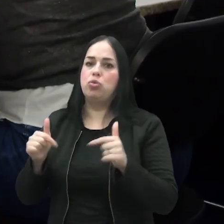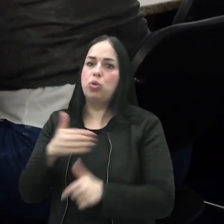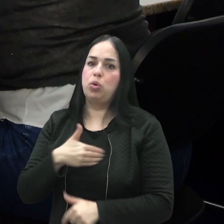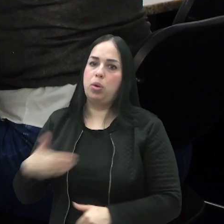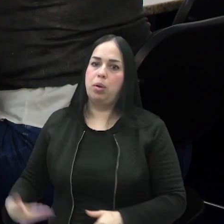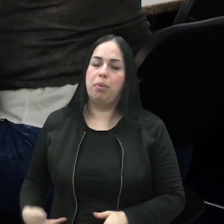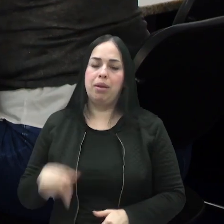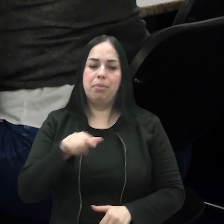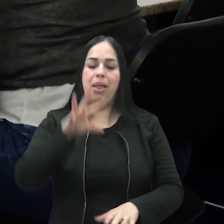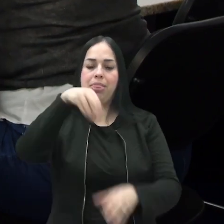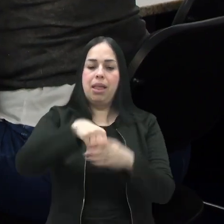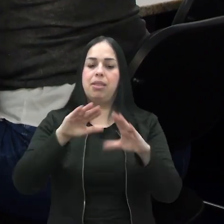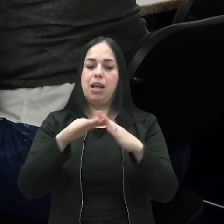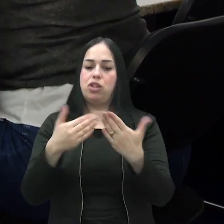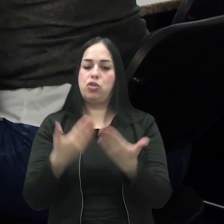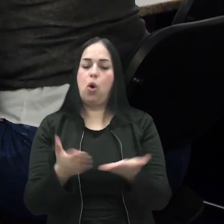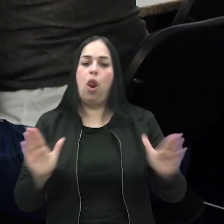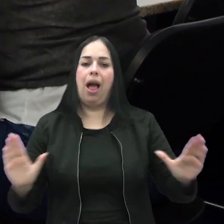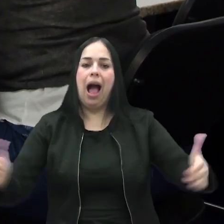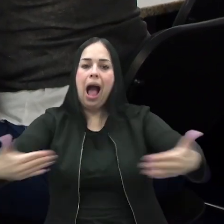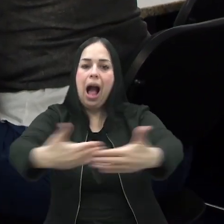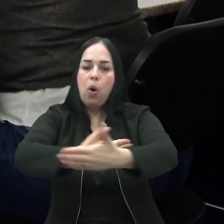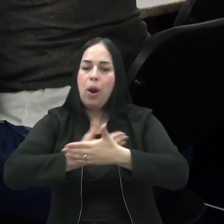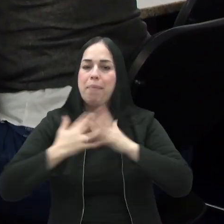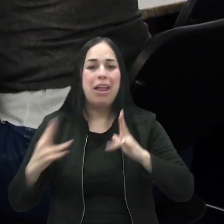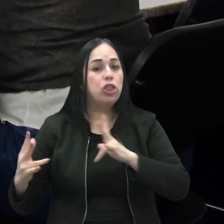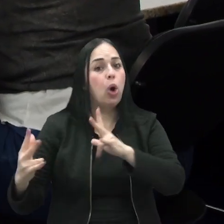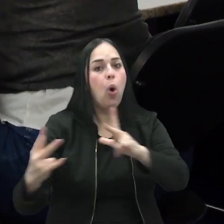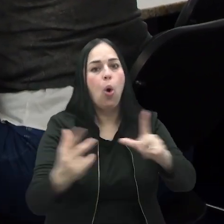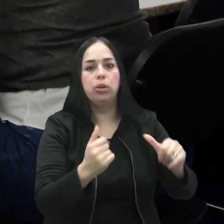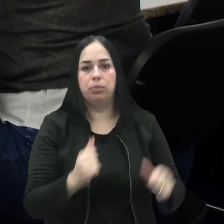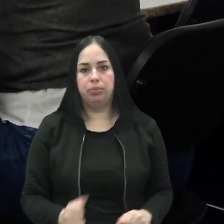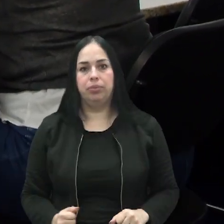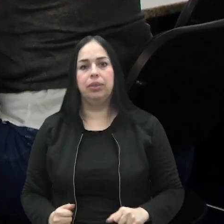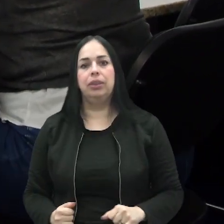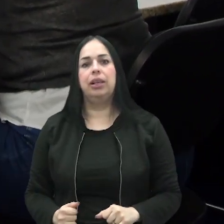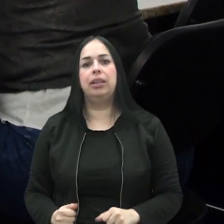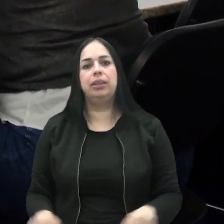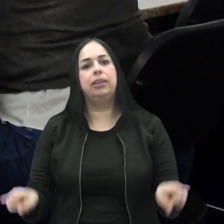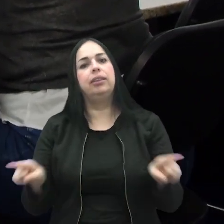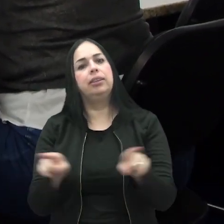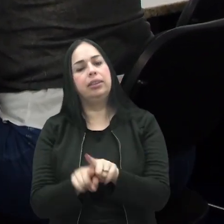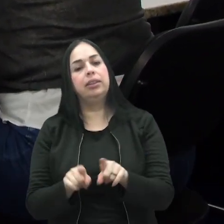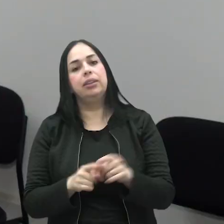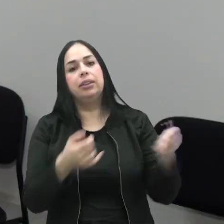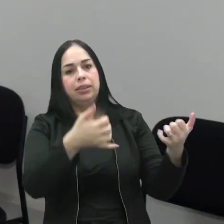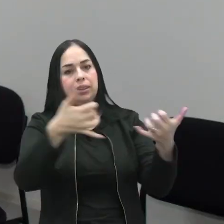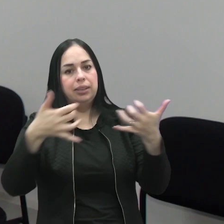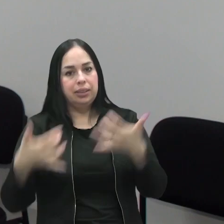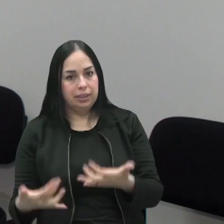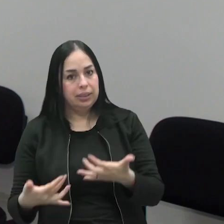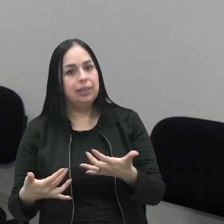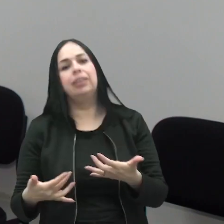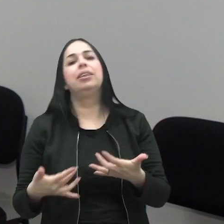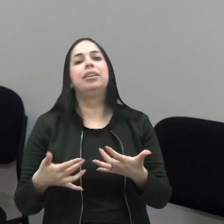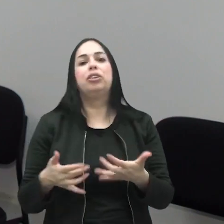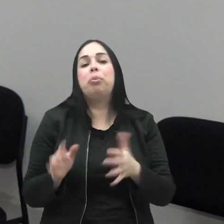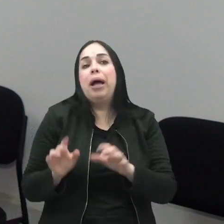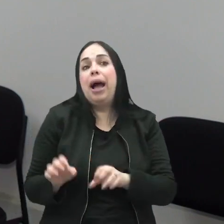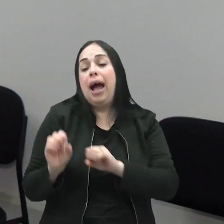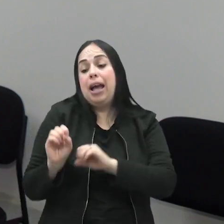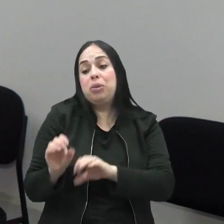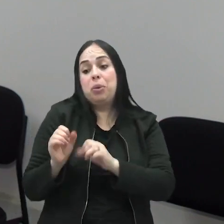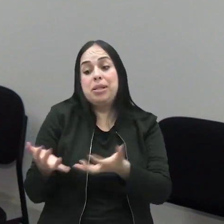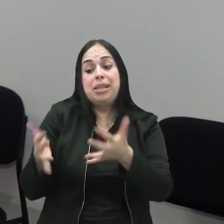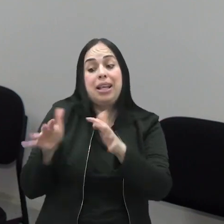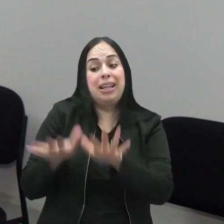políticas públicas que garantam um ambiente escolar mais acolhedor para todos os alunos. Nós falamos bastante sobre a questão da